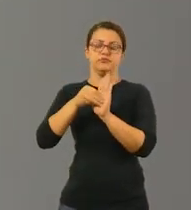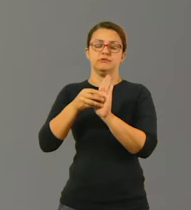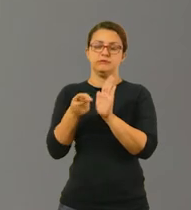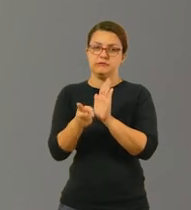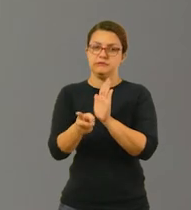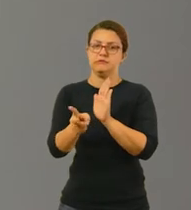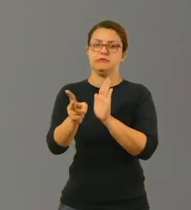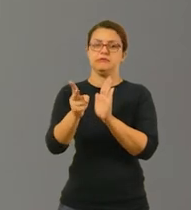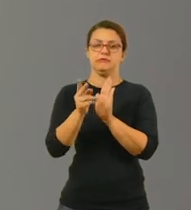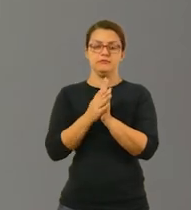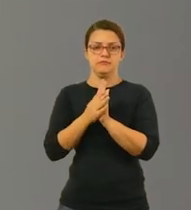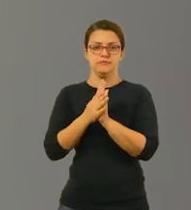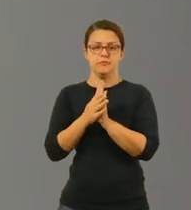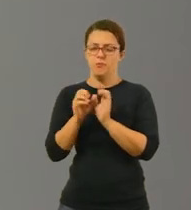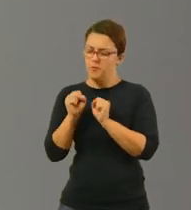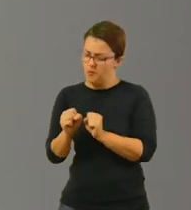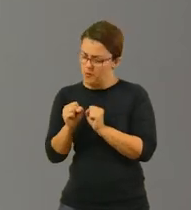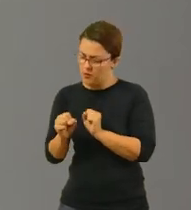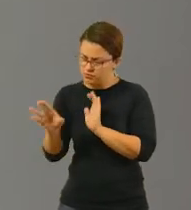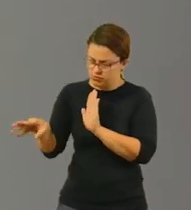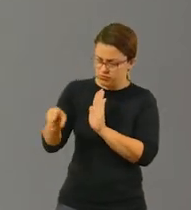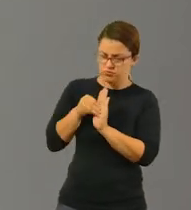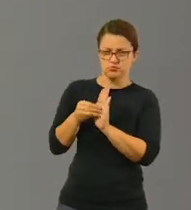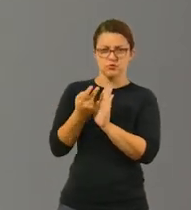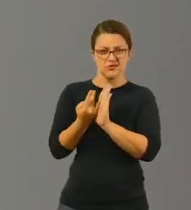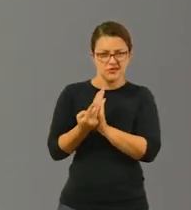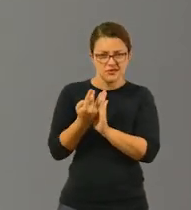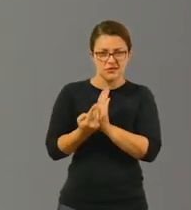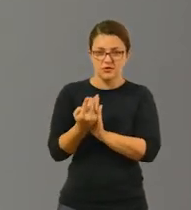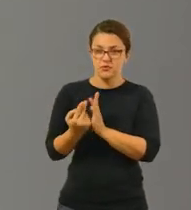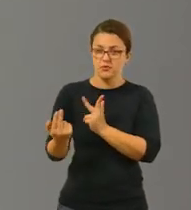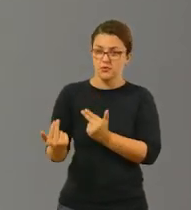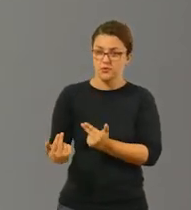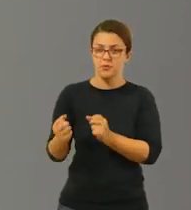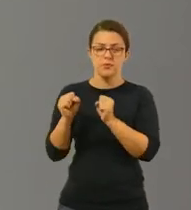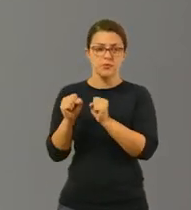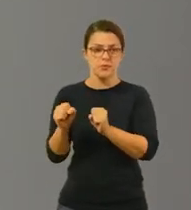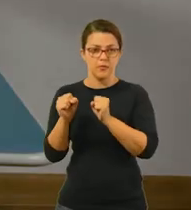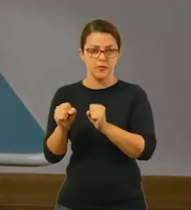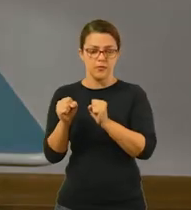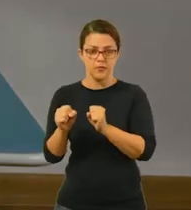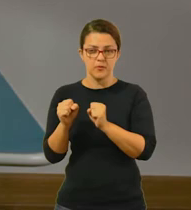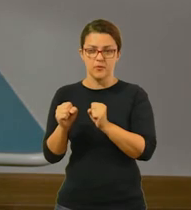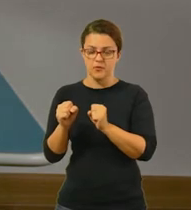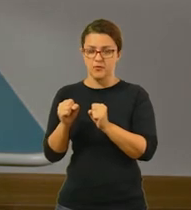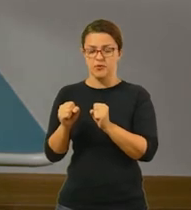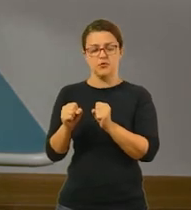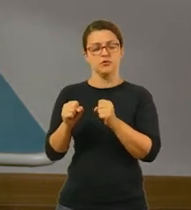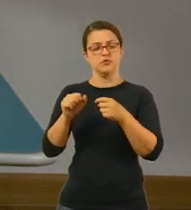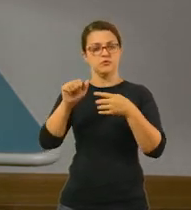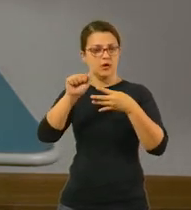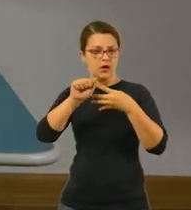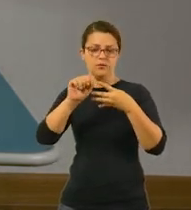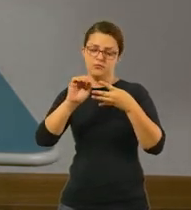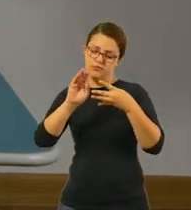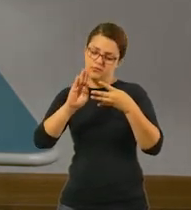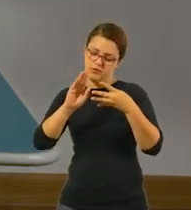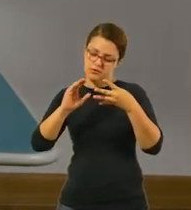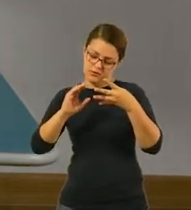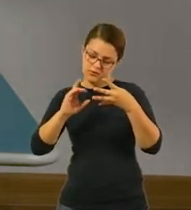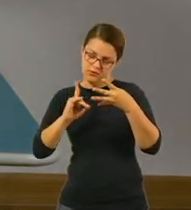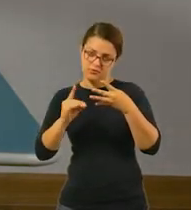caderno, tá? Você pode estar redesenhando tudo que você já fez aqui, você pode colocar as opções, né,